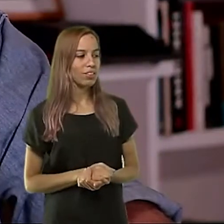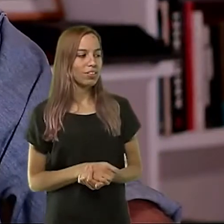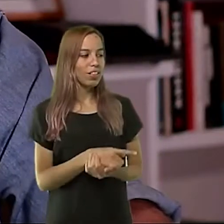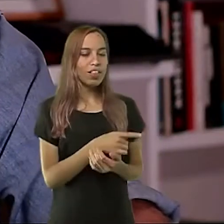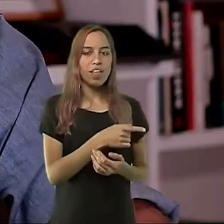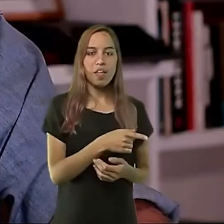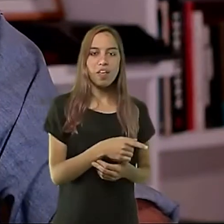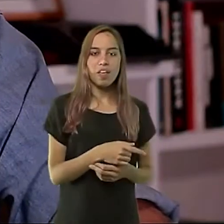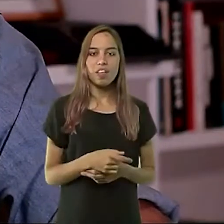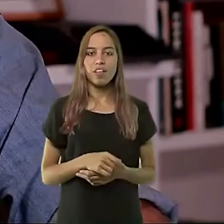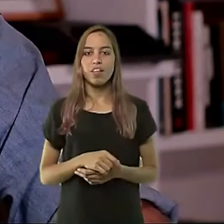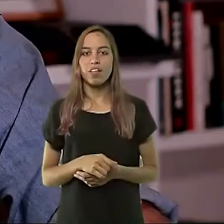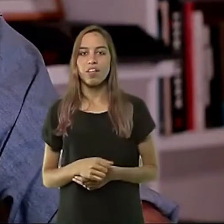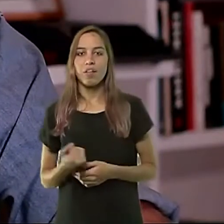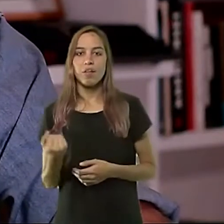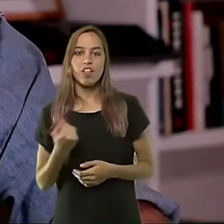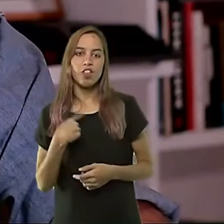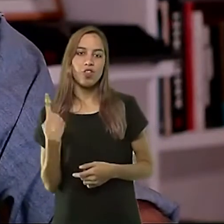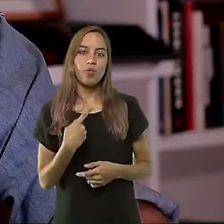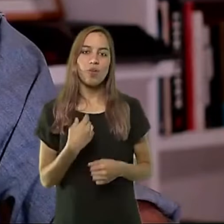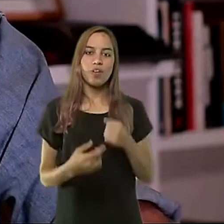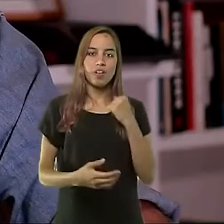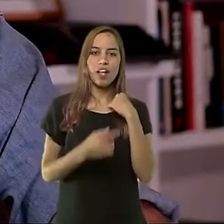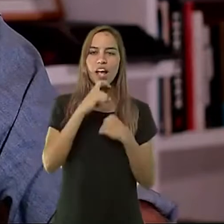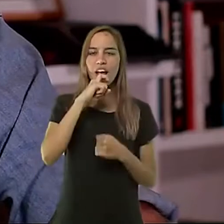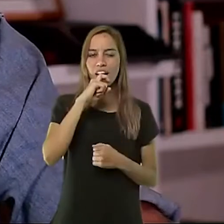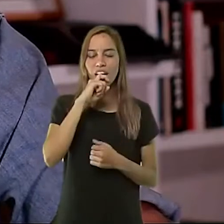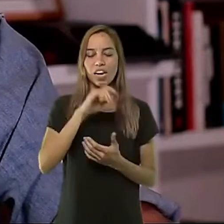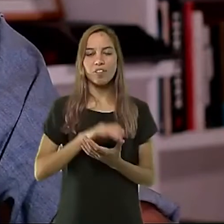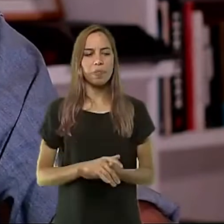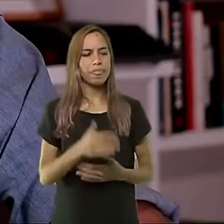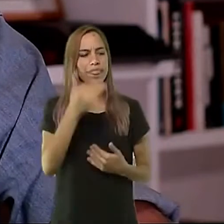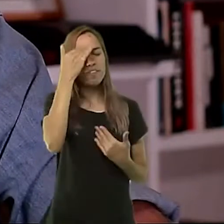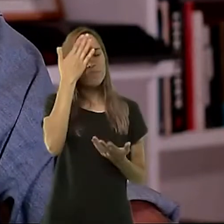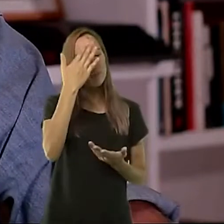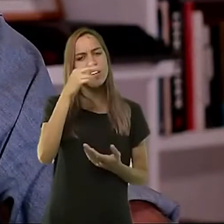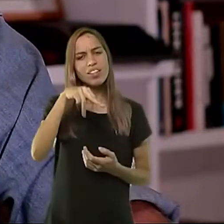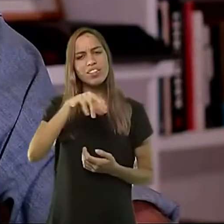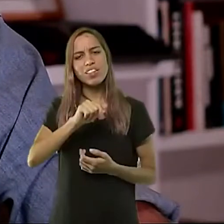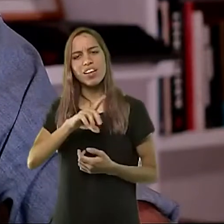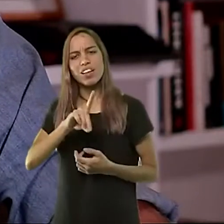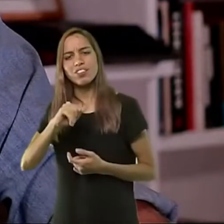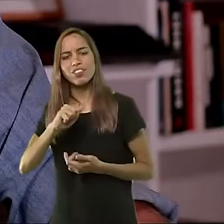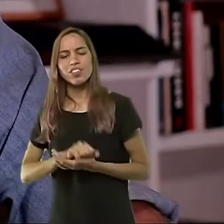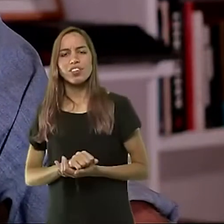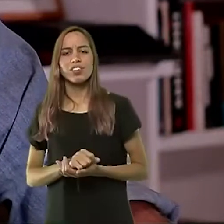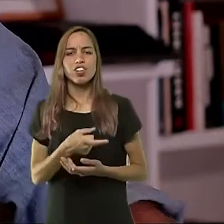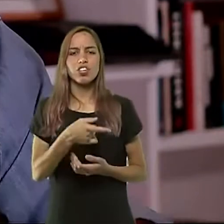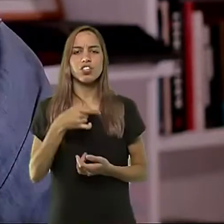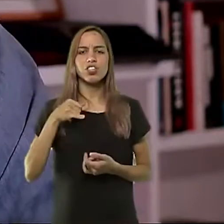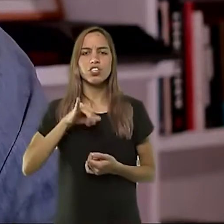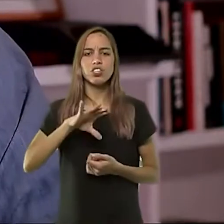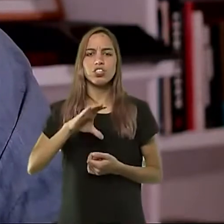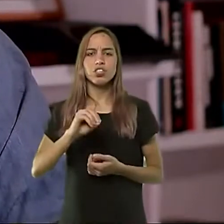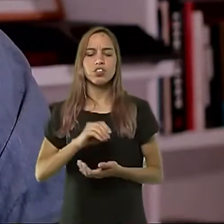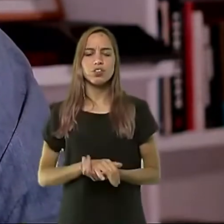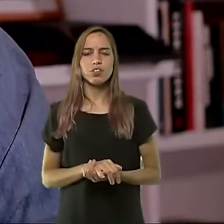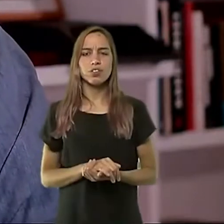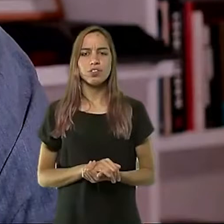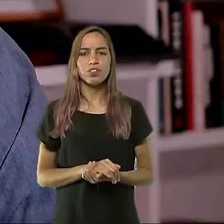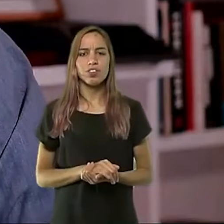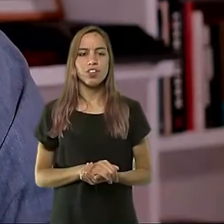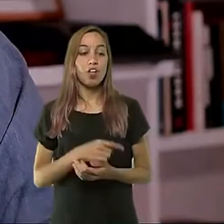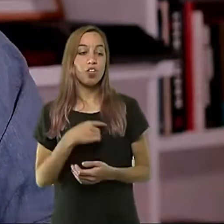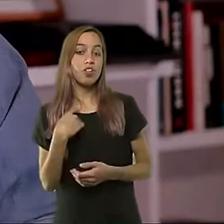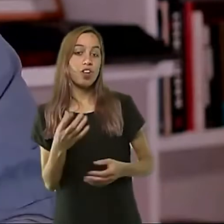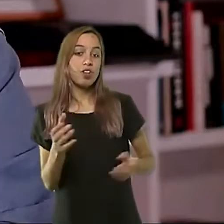sempre. Nádia Gottlieb, muito obrigado, querida Nádia. Chico Mendonça já está aí presente. Olha o nosso grupo